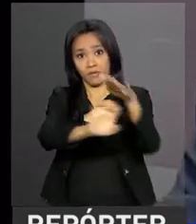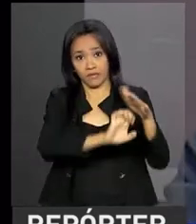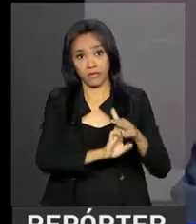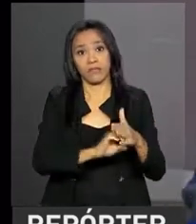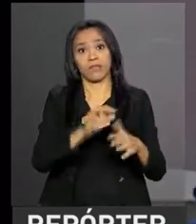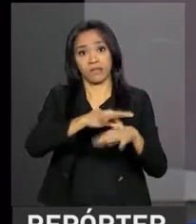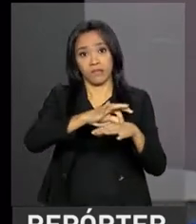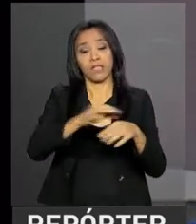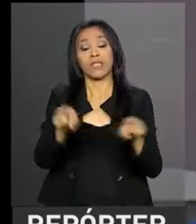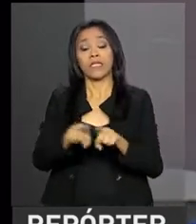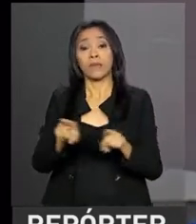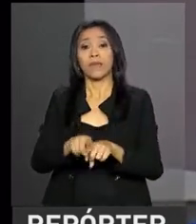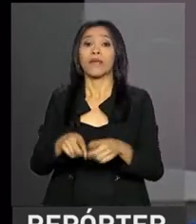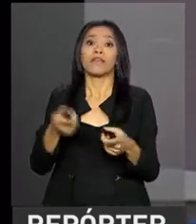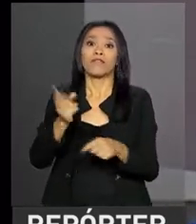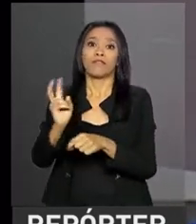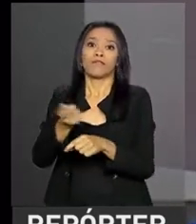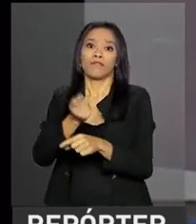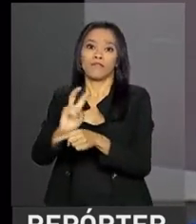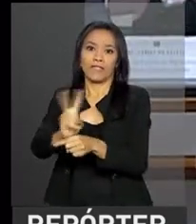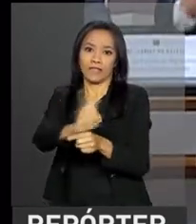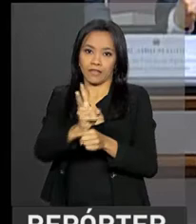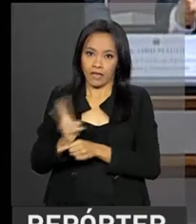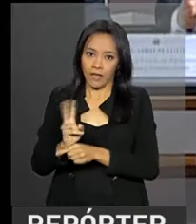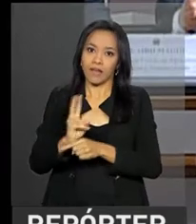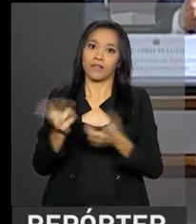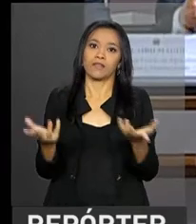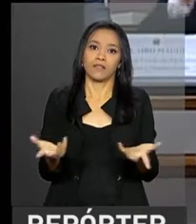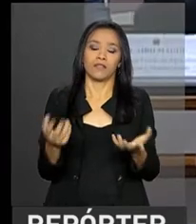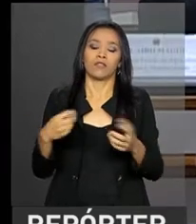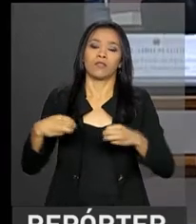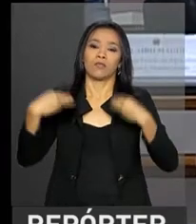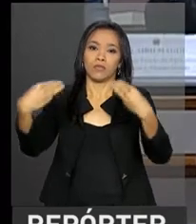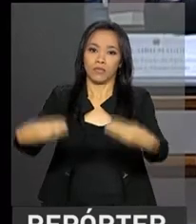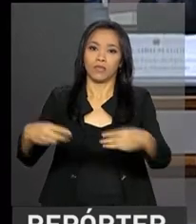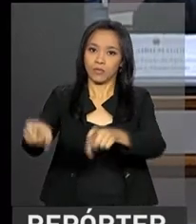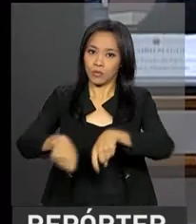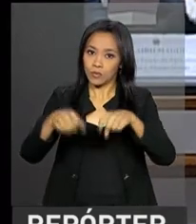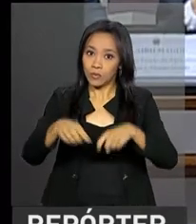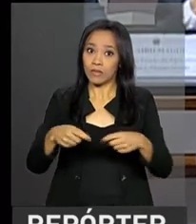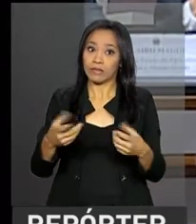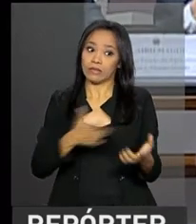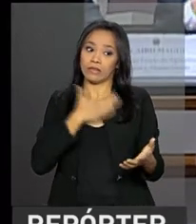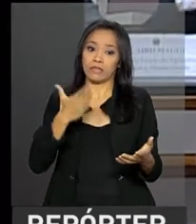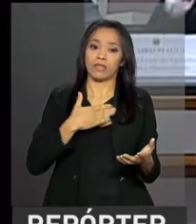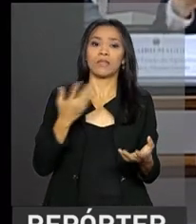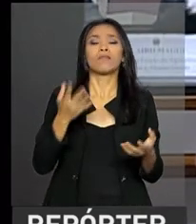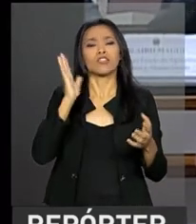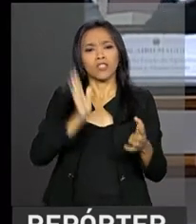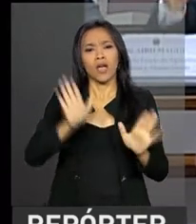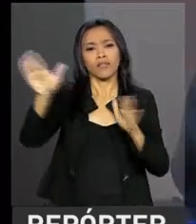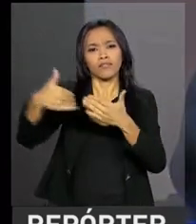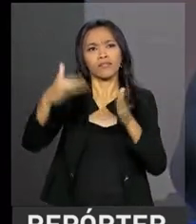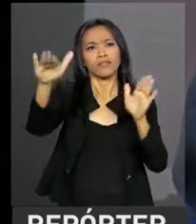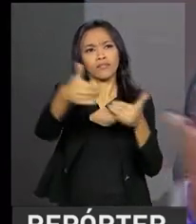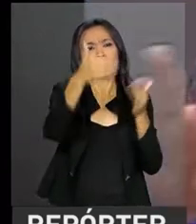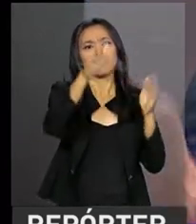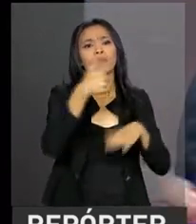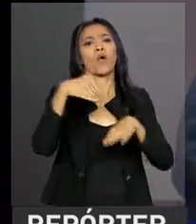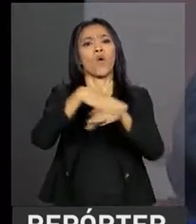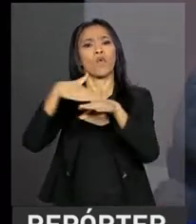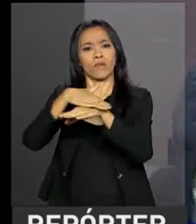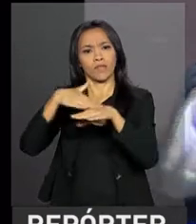da Agricultura preocupa um governo que faz um trabalho de esclarecimento com cada um dos países importadores. Nós